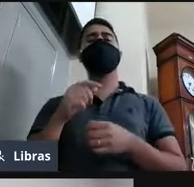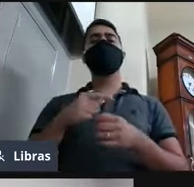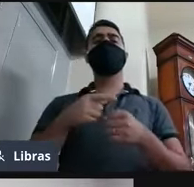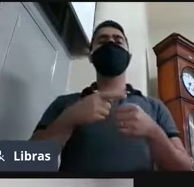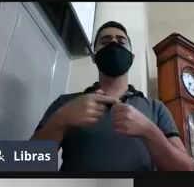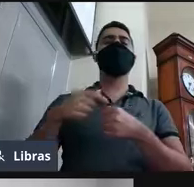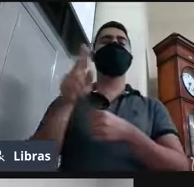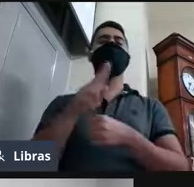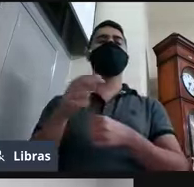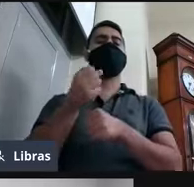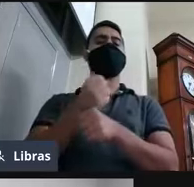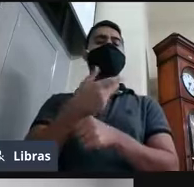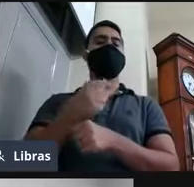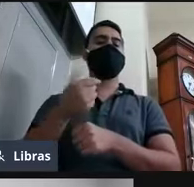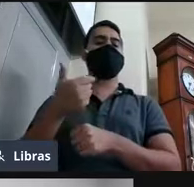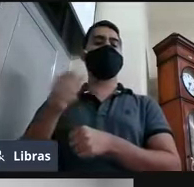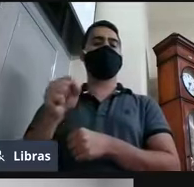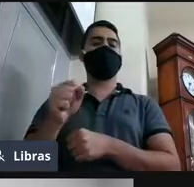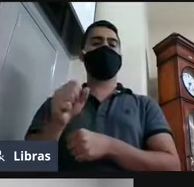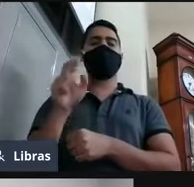exercício de 2018,